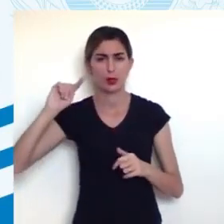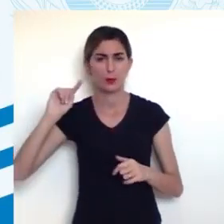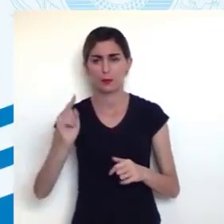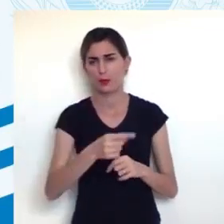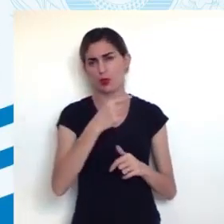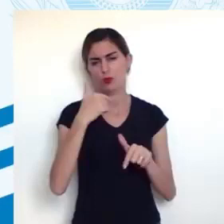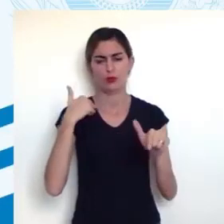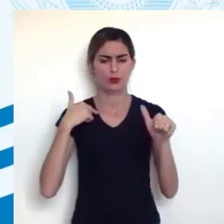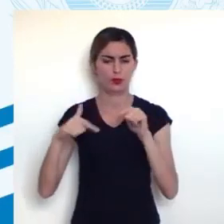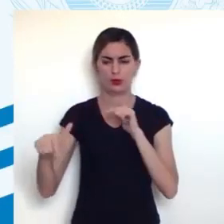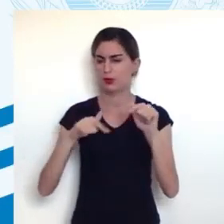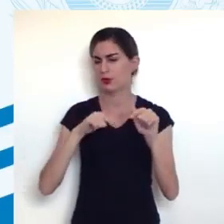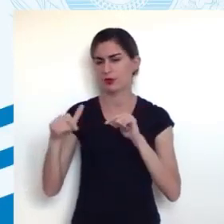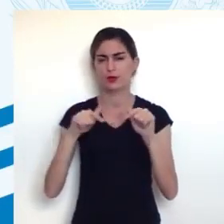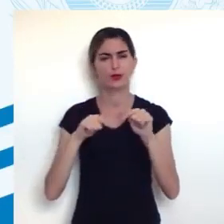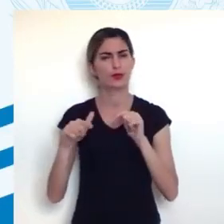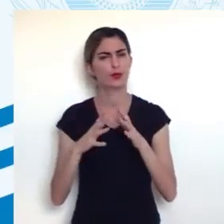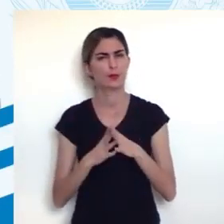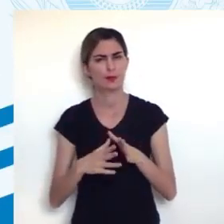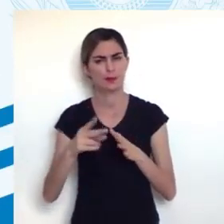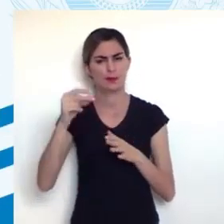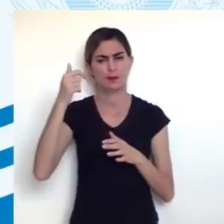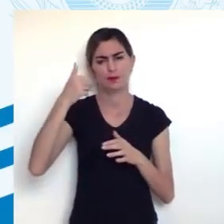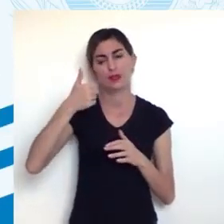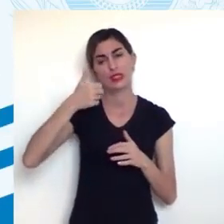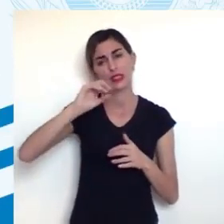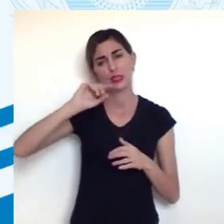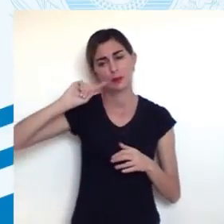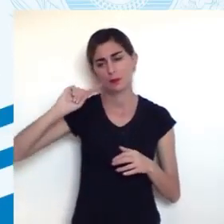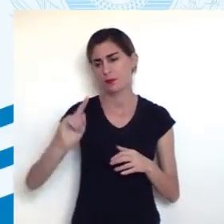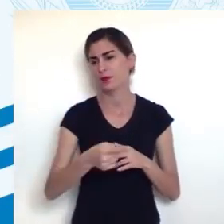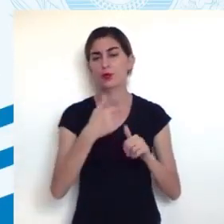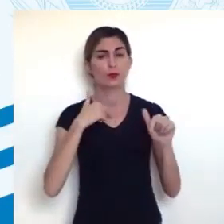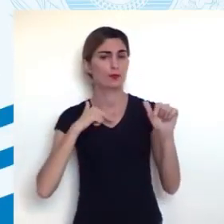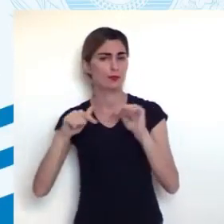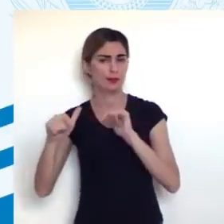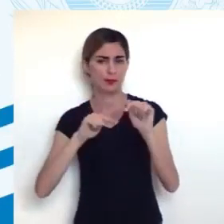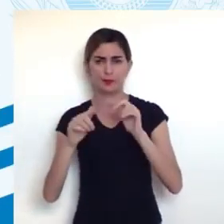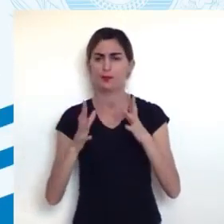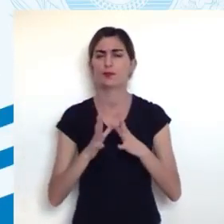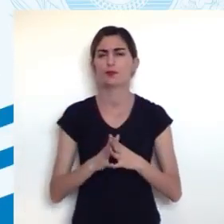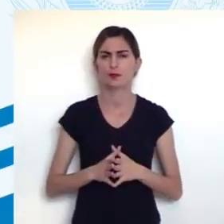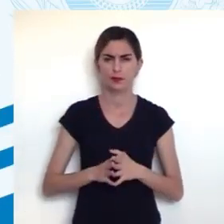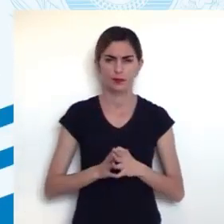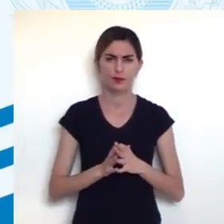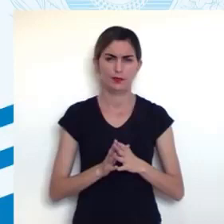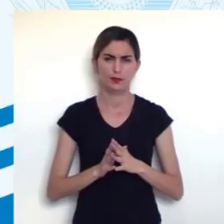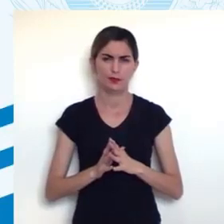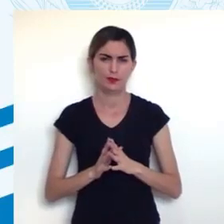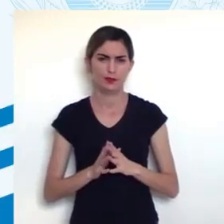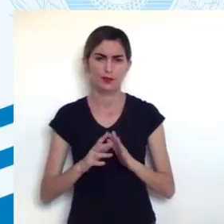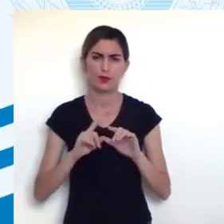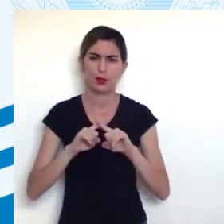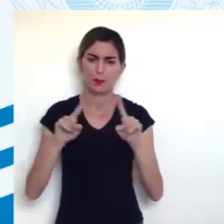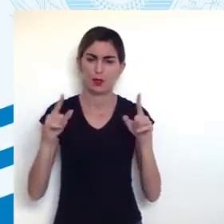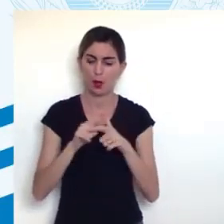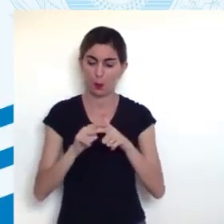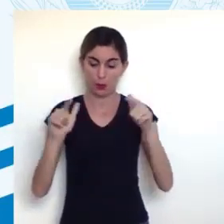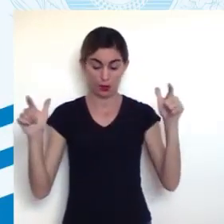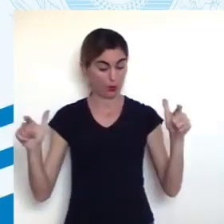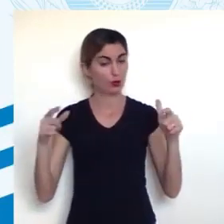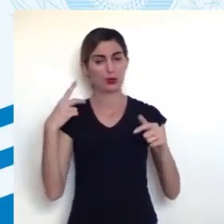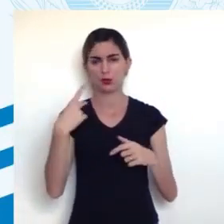mil trabalhadores. Vejam só, mais de 100 mil trabalhadores. Mas a